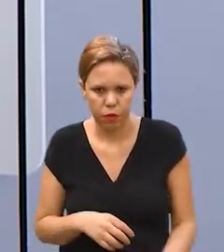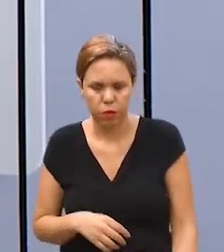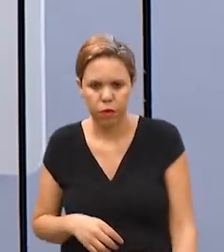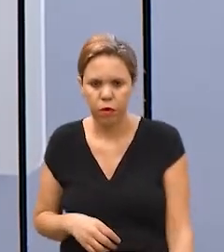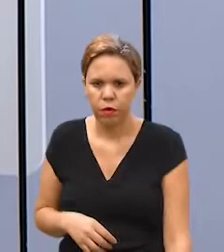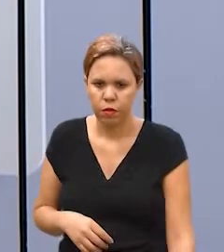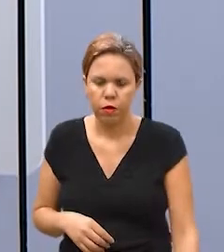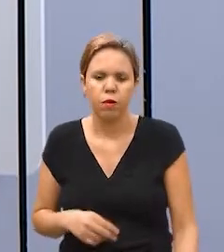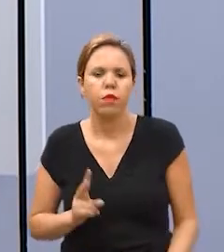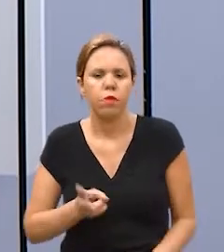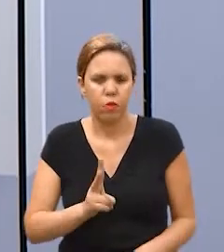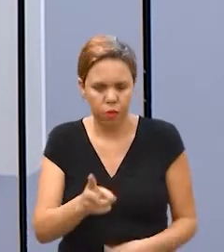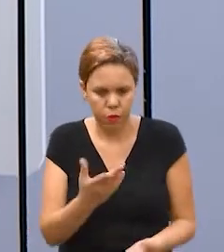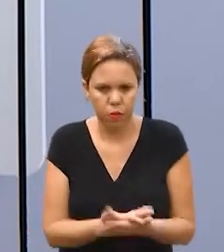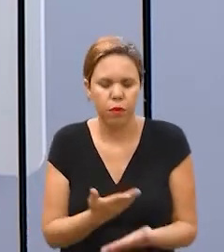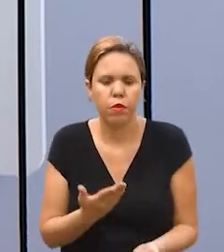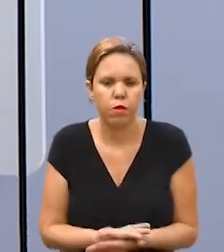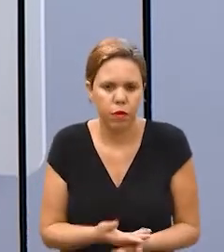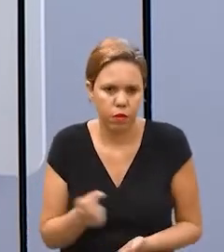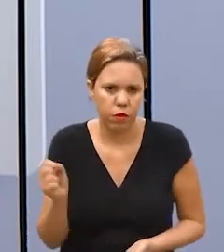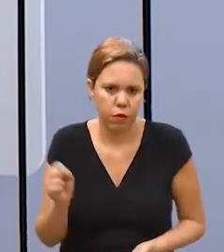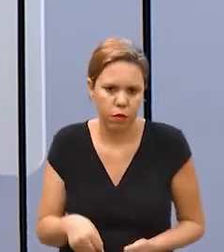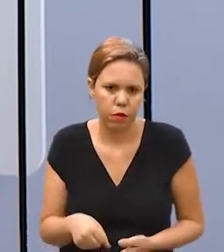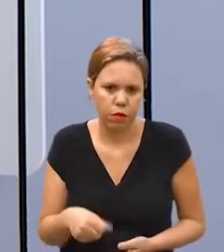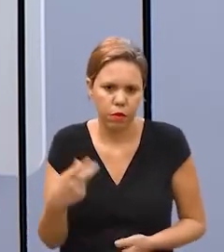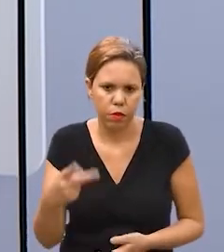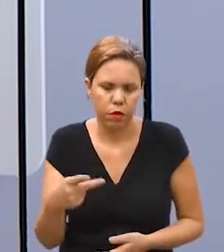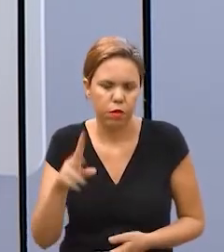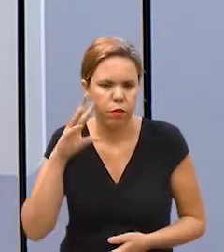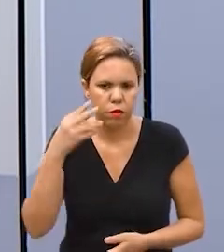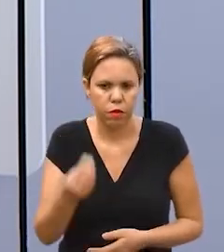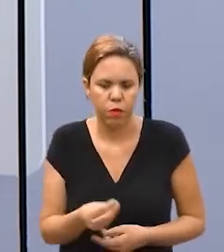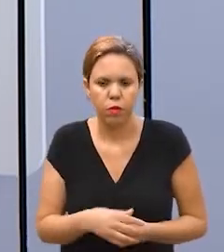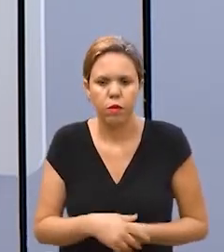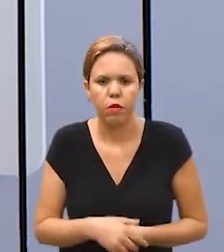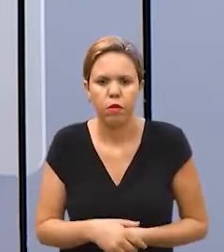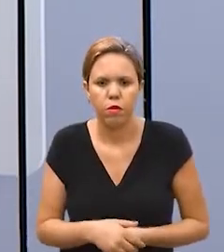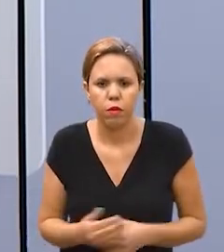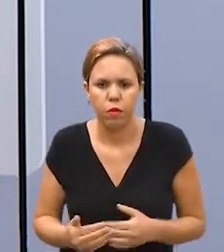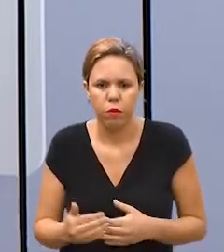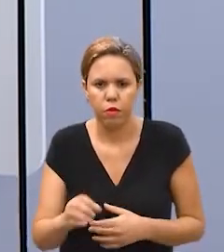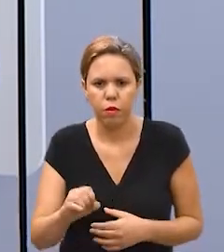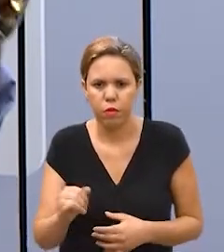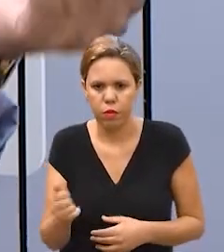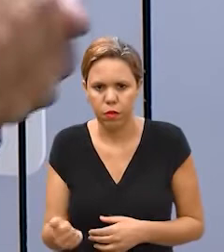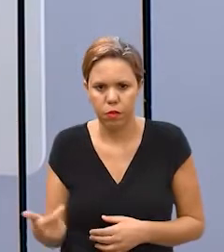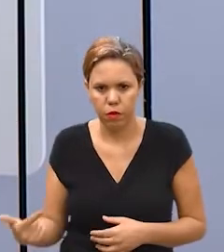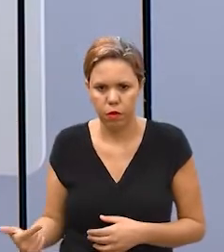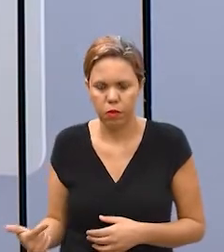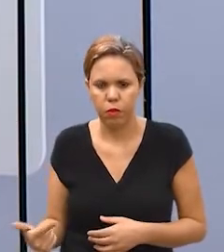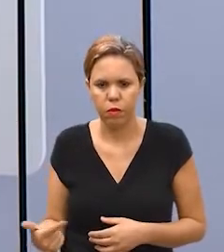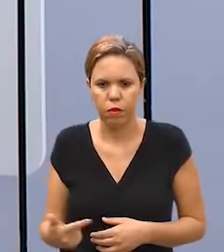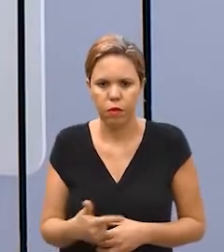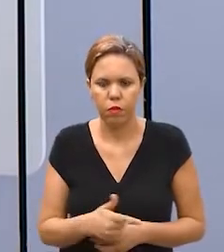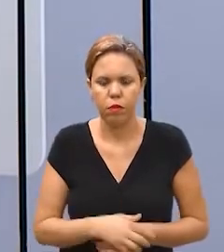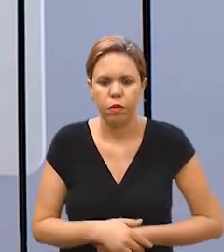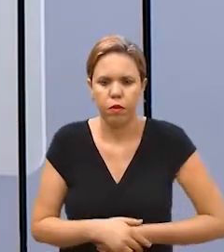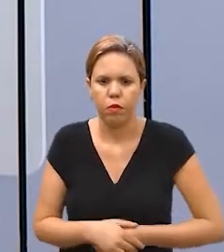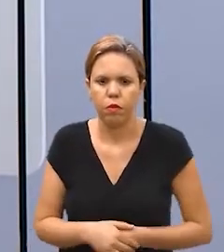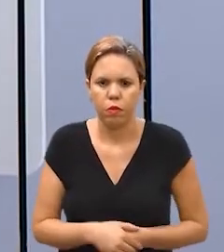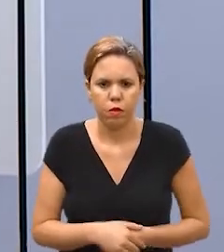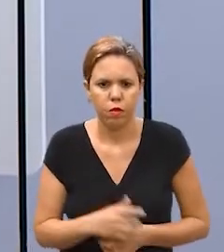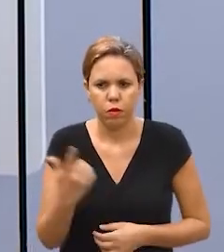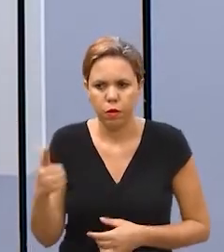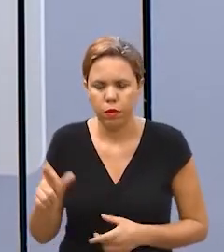podem avançar nos seus estudos, no seu conhecimento, né? A partir do EJA 2, a partir